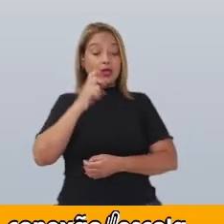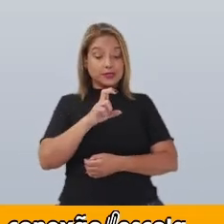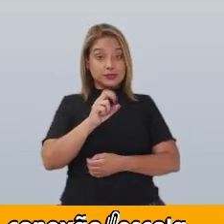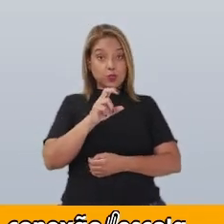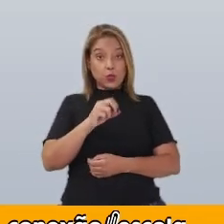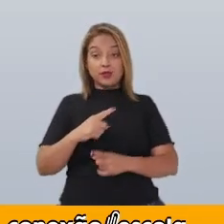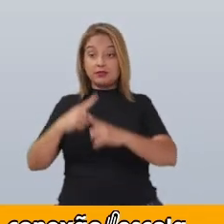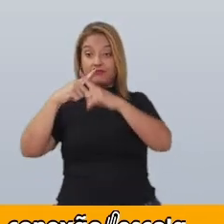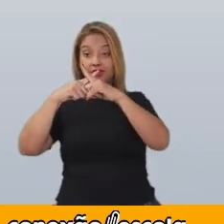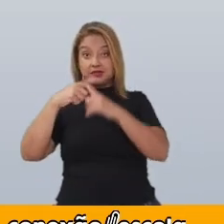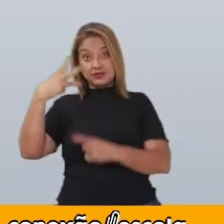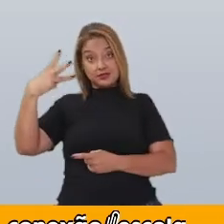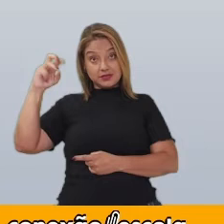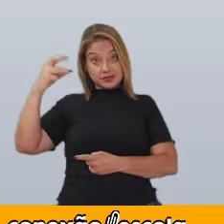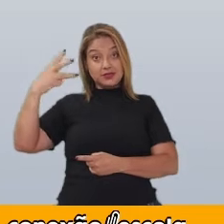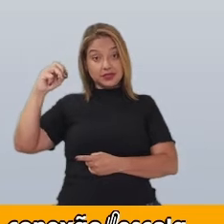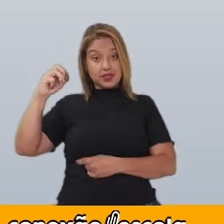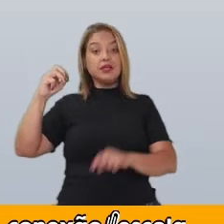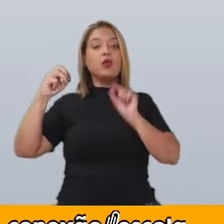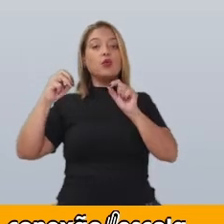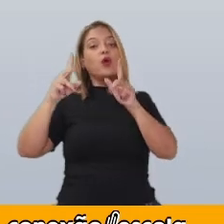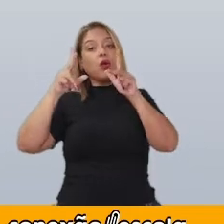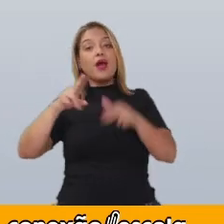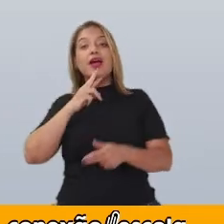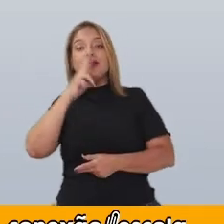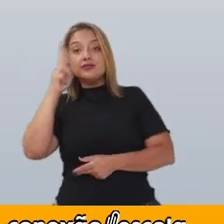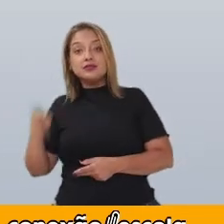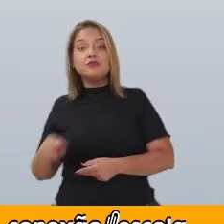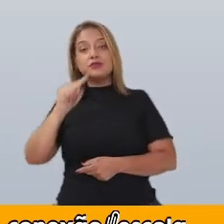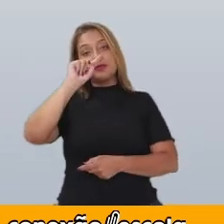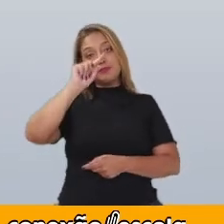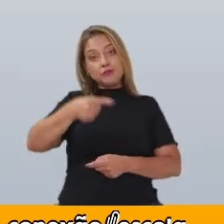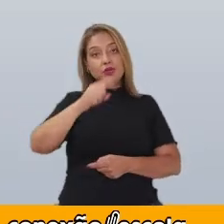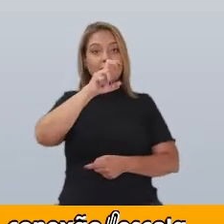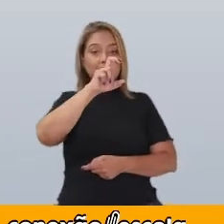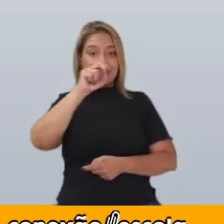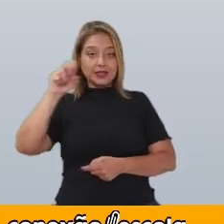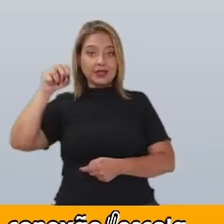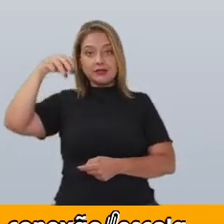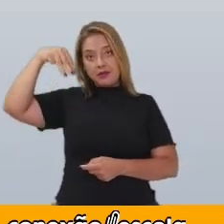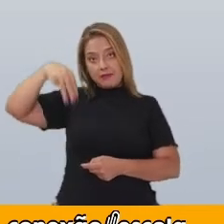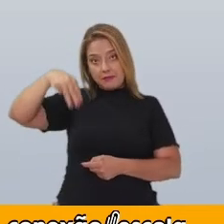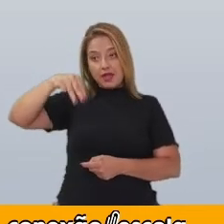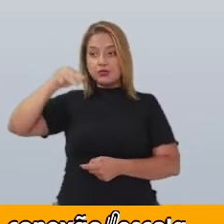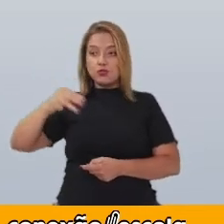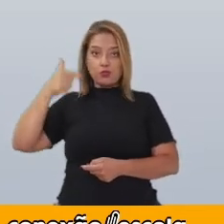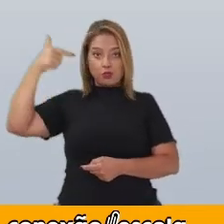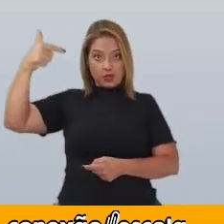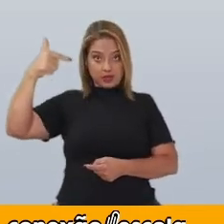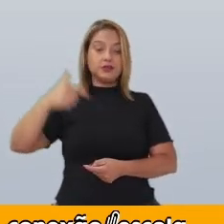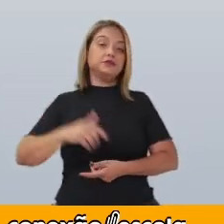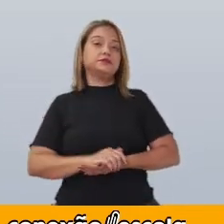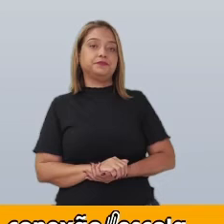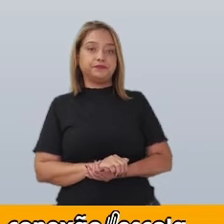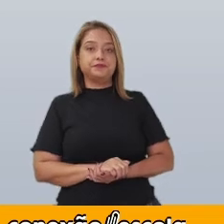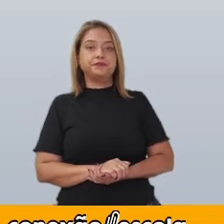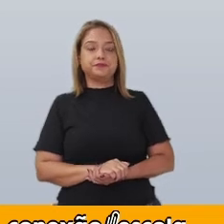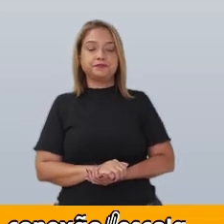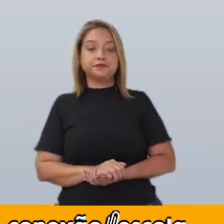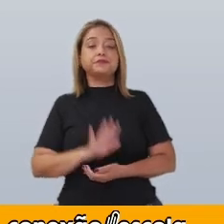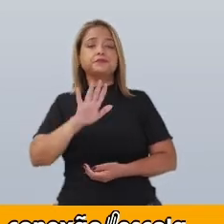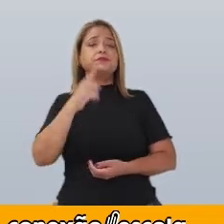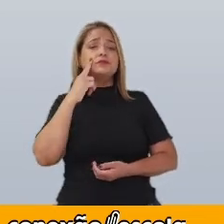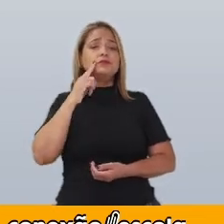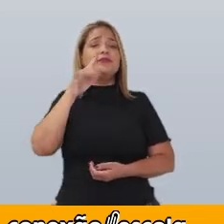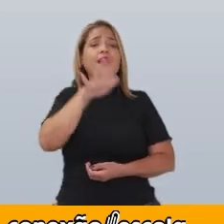50 vezes 30, que é o mesmo que 1.500 metros quadrados.